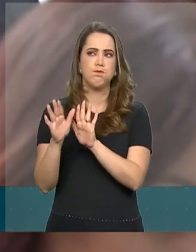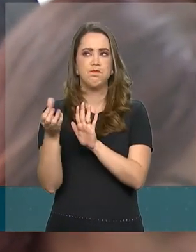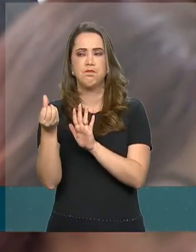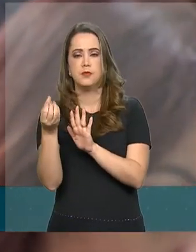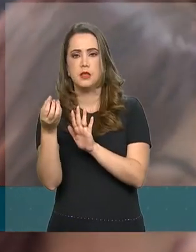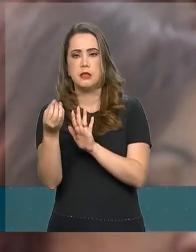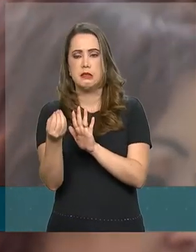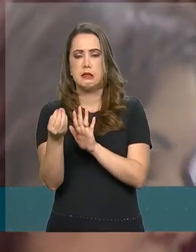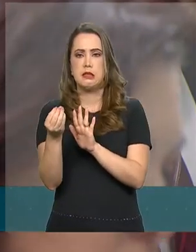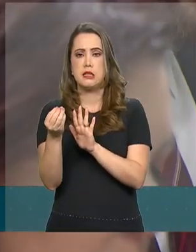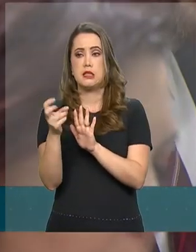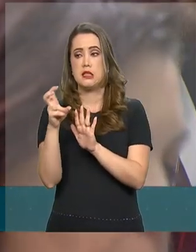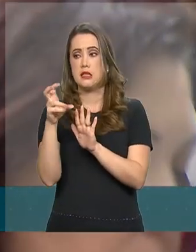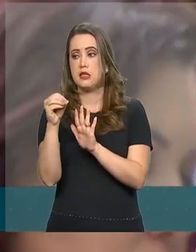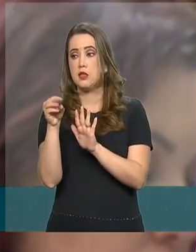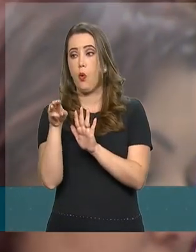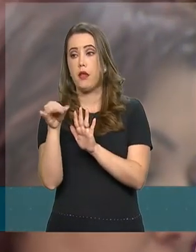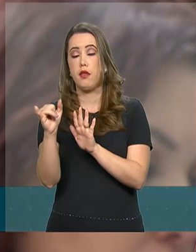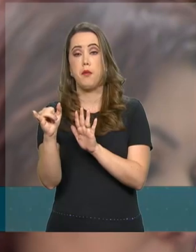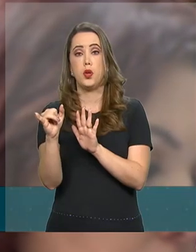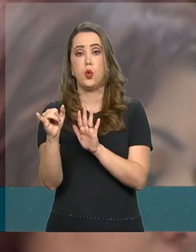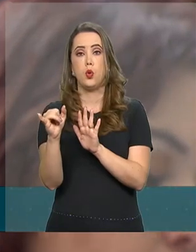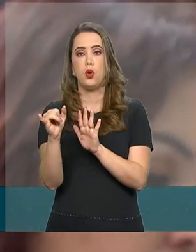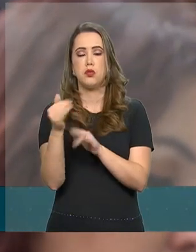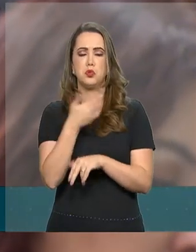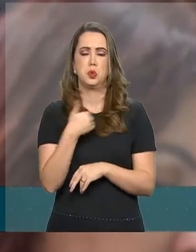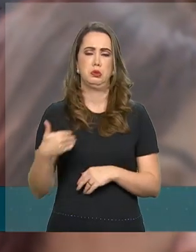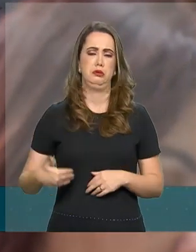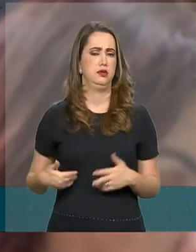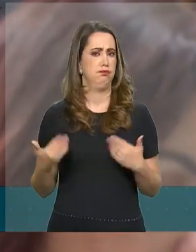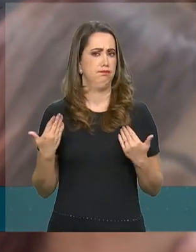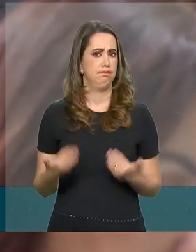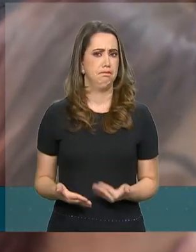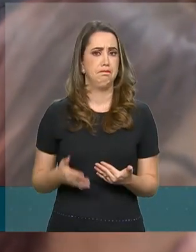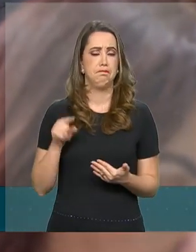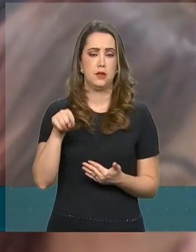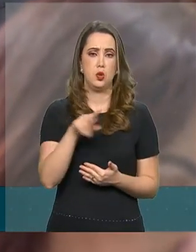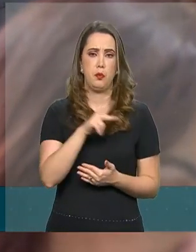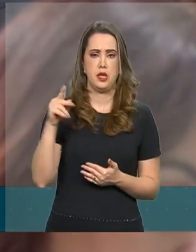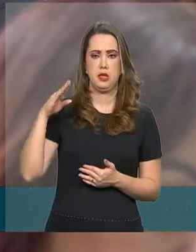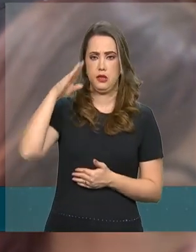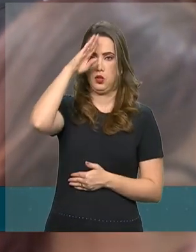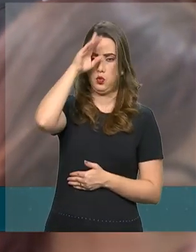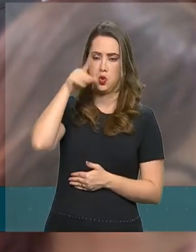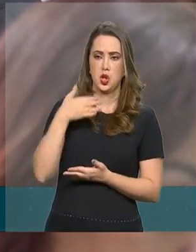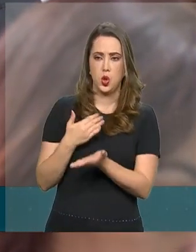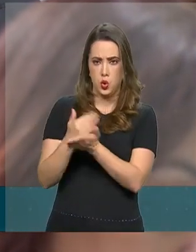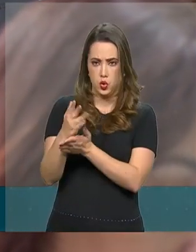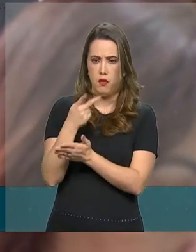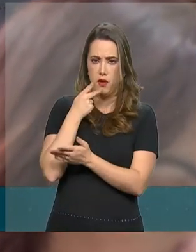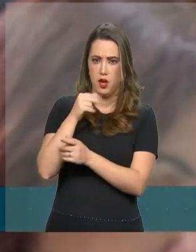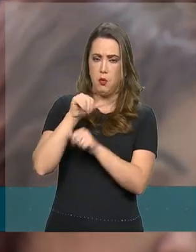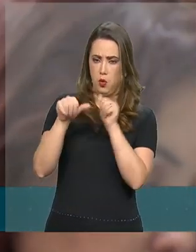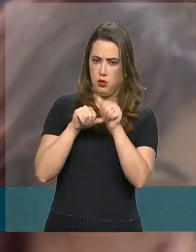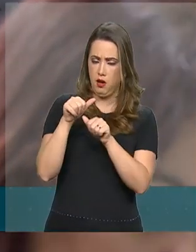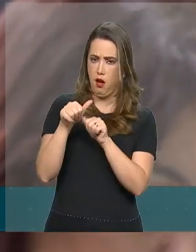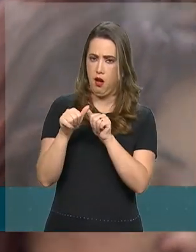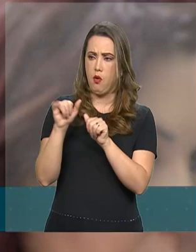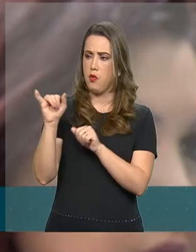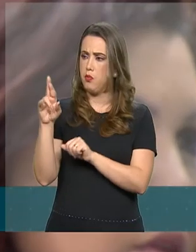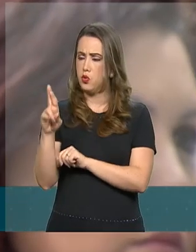50 e 60 bilhões aos cofres públicos diante disso o presidente mantenha sua intenção de fazer esses ajustes na